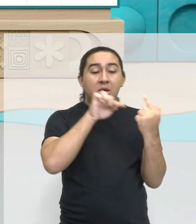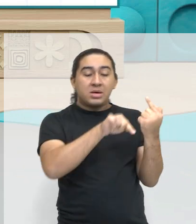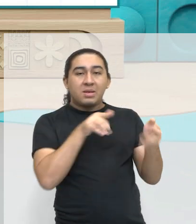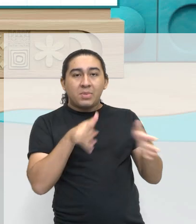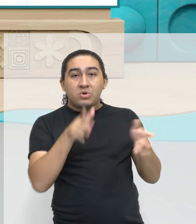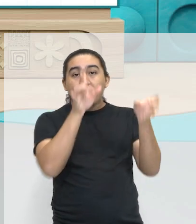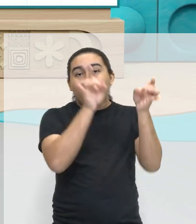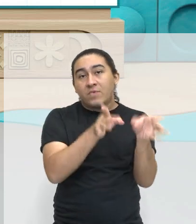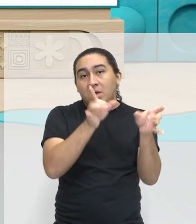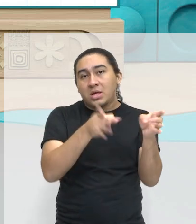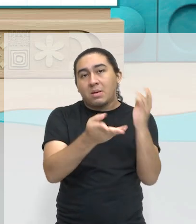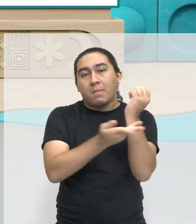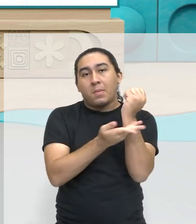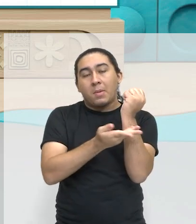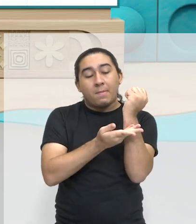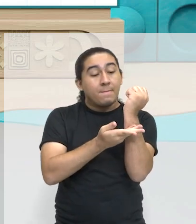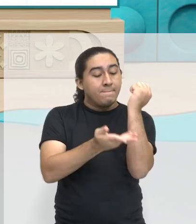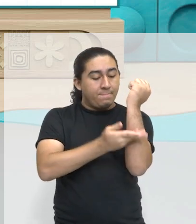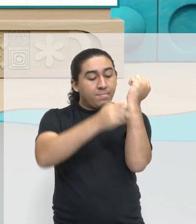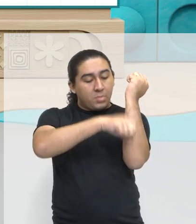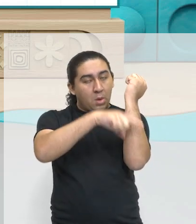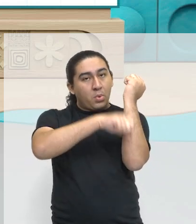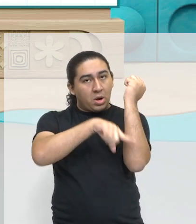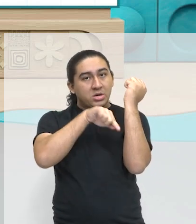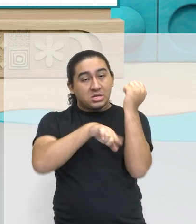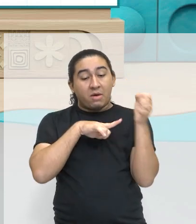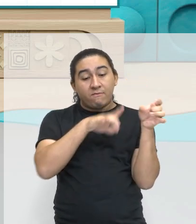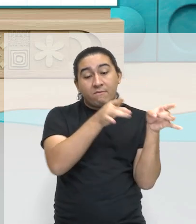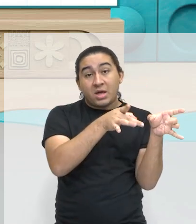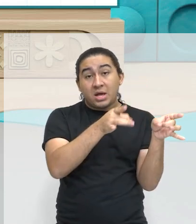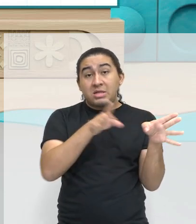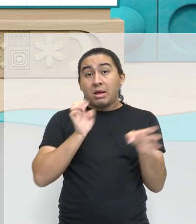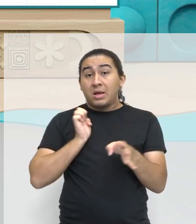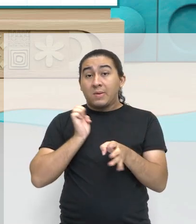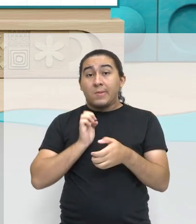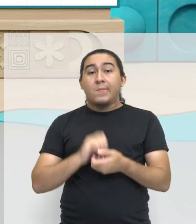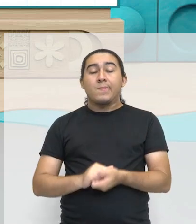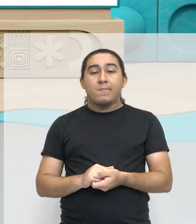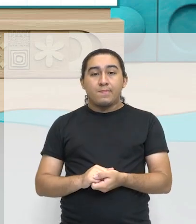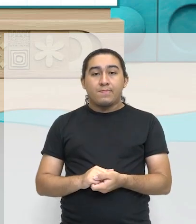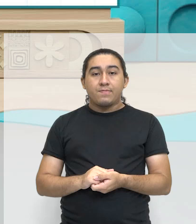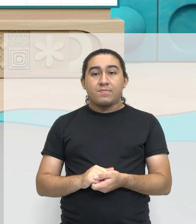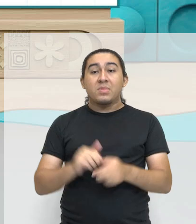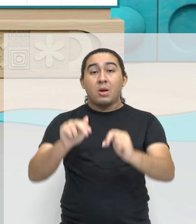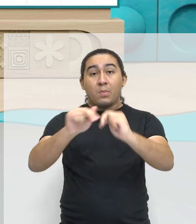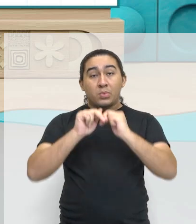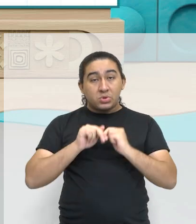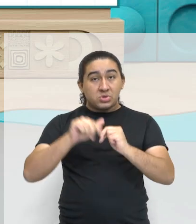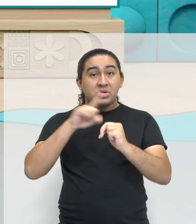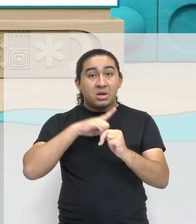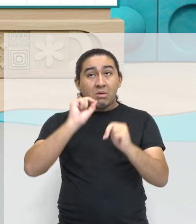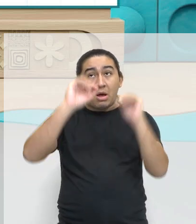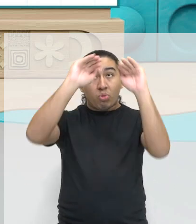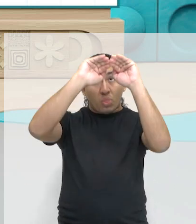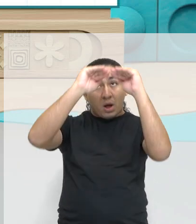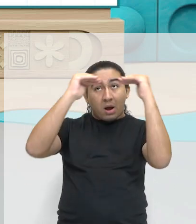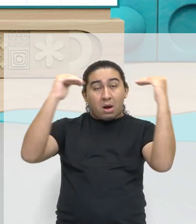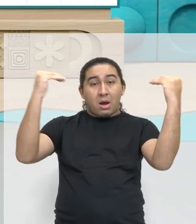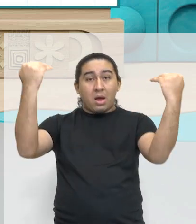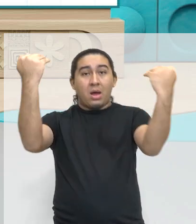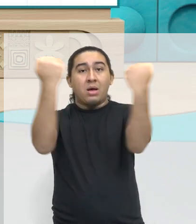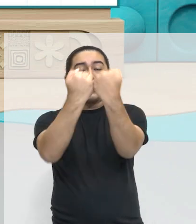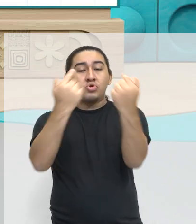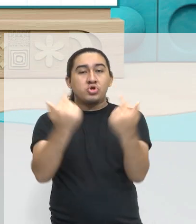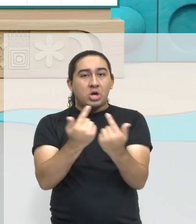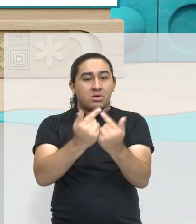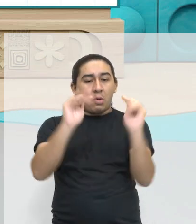Brasil. Por causa de quê? Por causa da borracha, da extração da borracha. E aí nós temos, como eu falei para